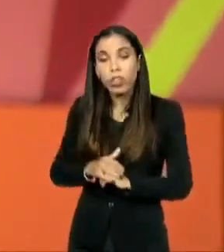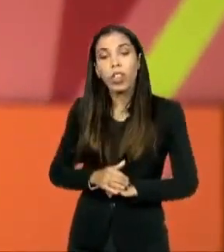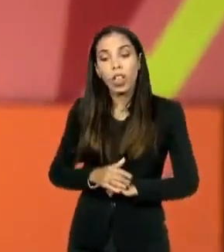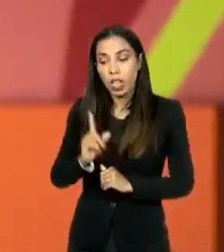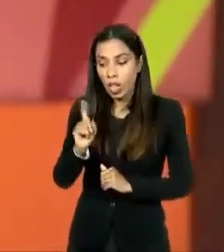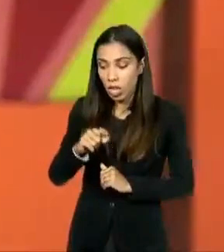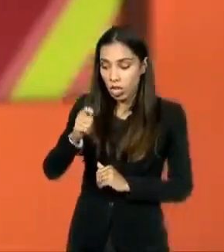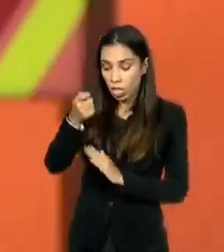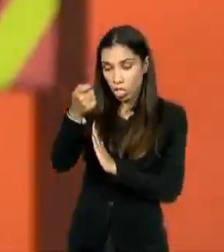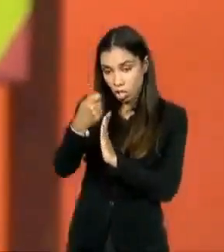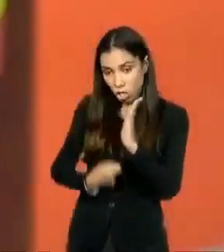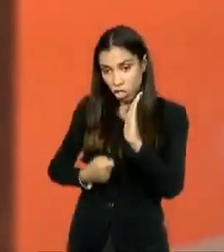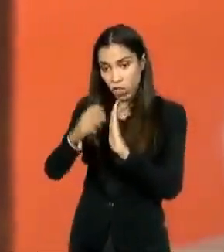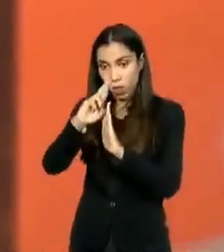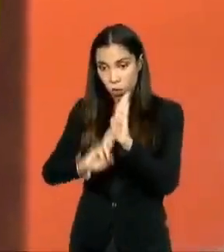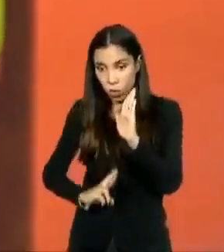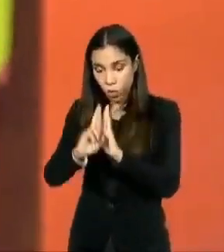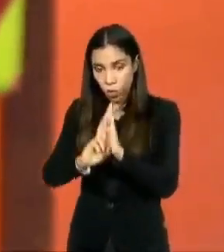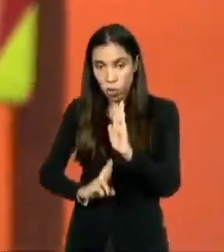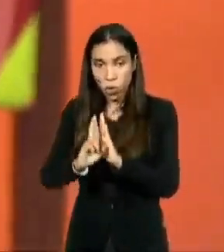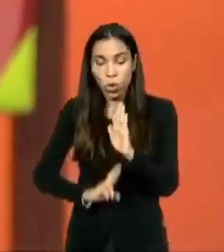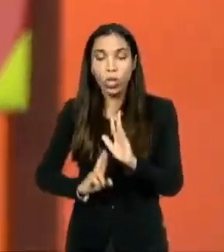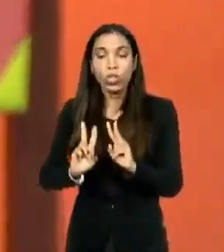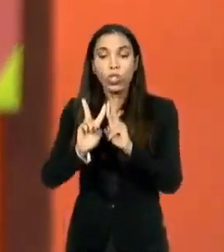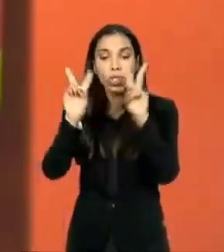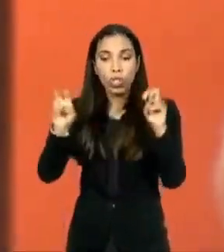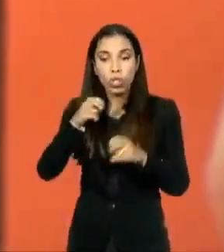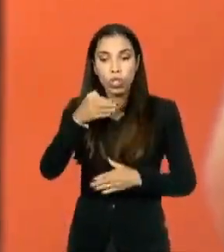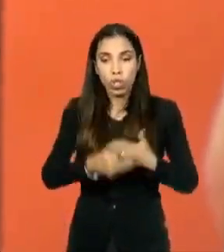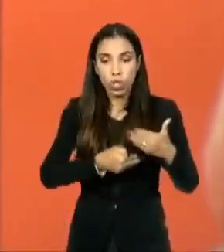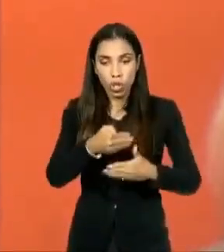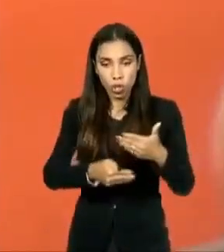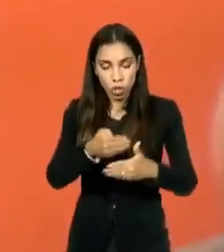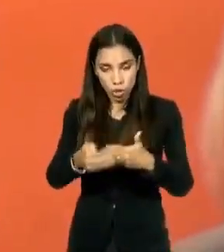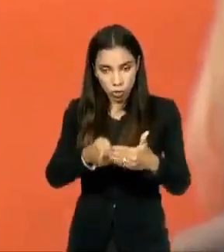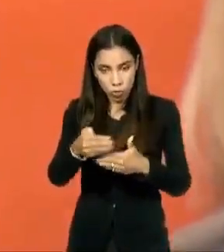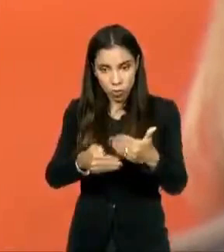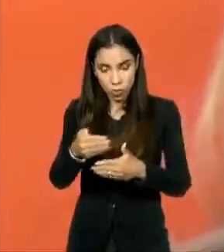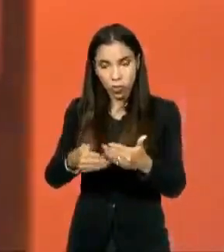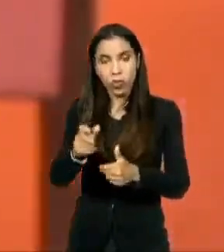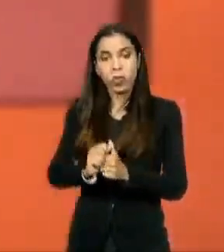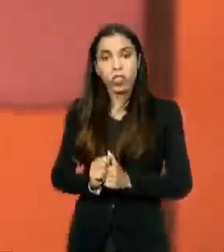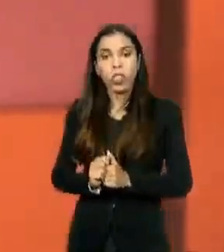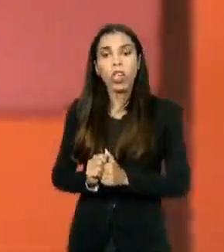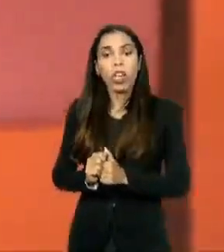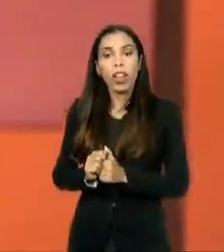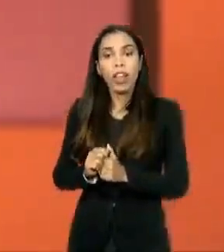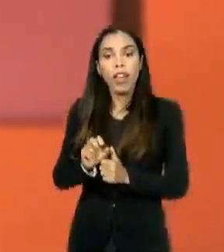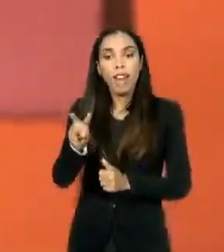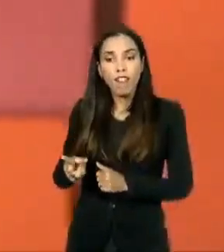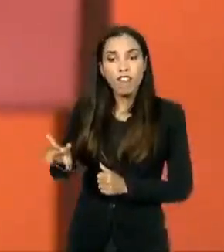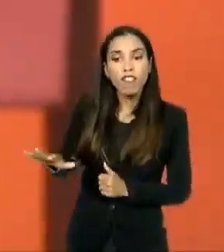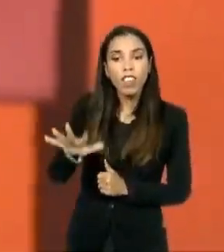ele escreveu um roteiro sobre o processo de remoção da favela do Vidigal, no qual ele